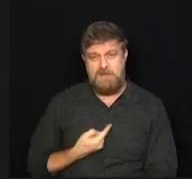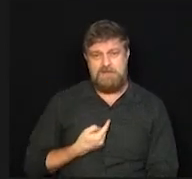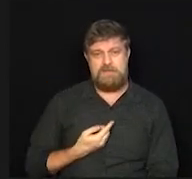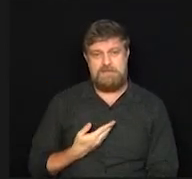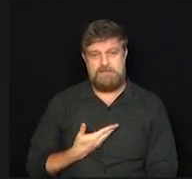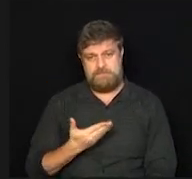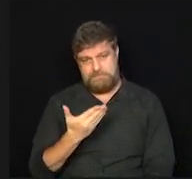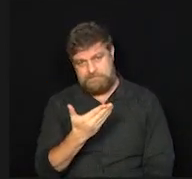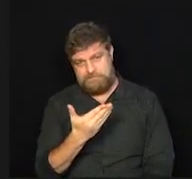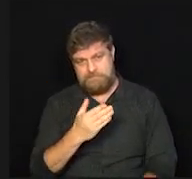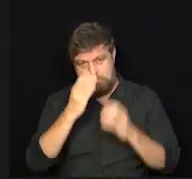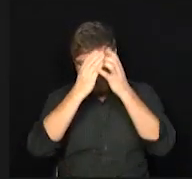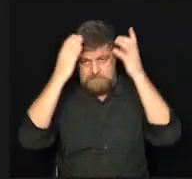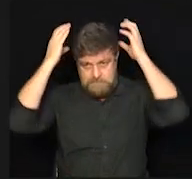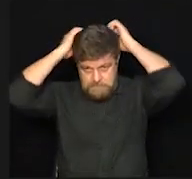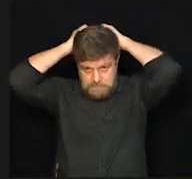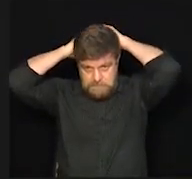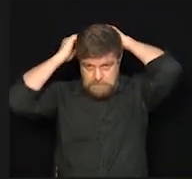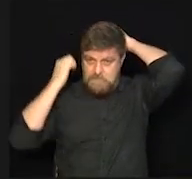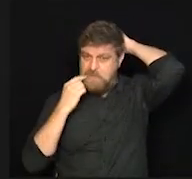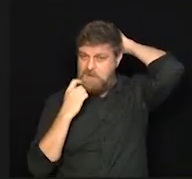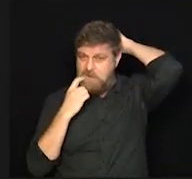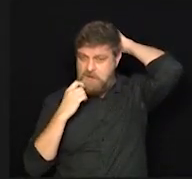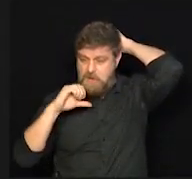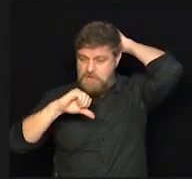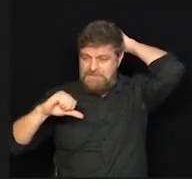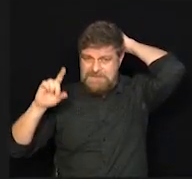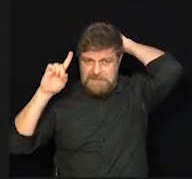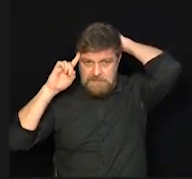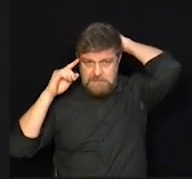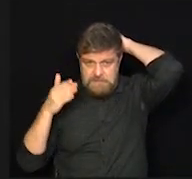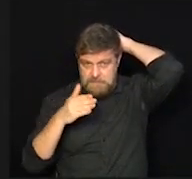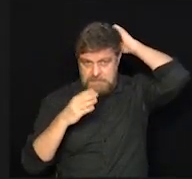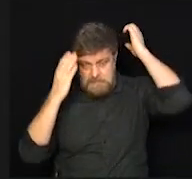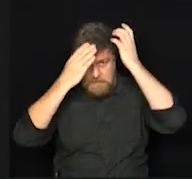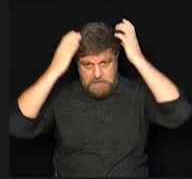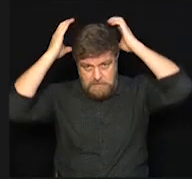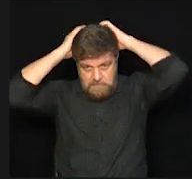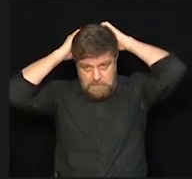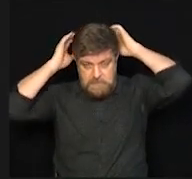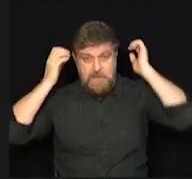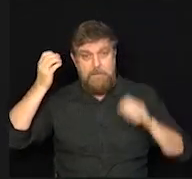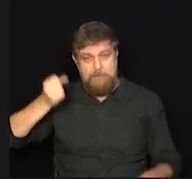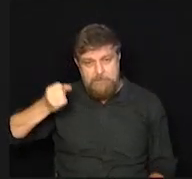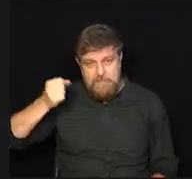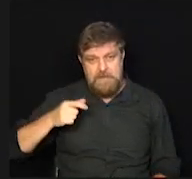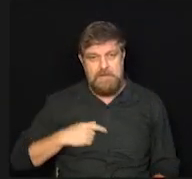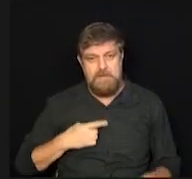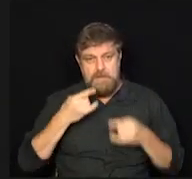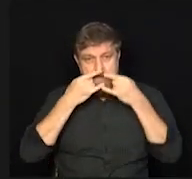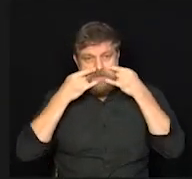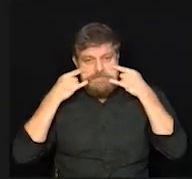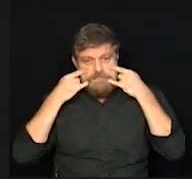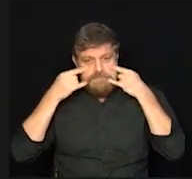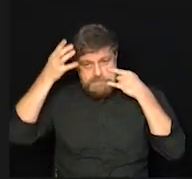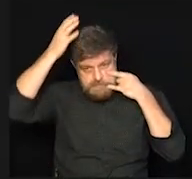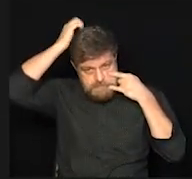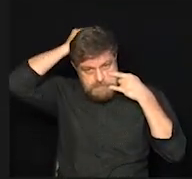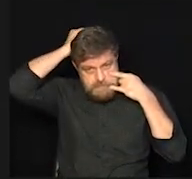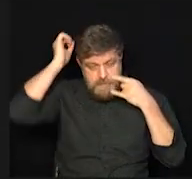Bianca está aqui nos 99 dias lá da Tamire Danilo